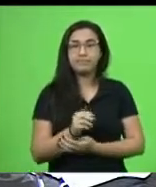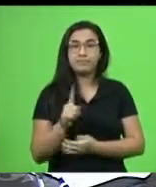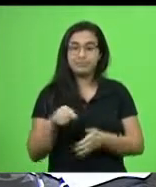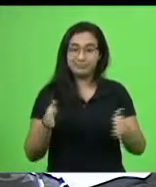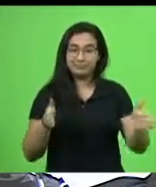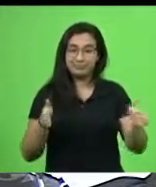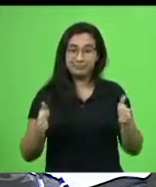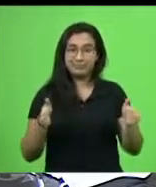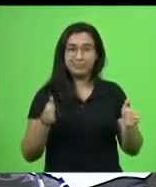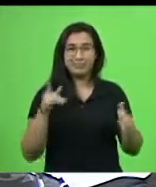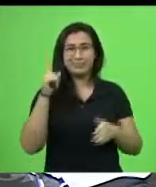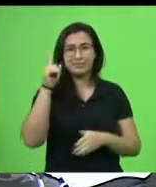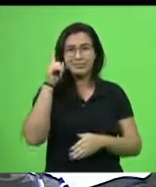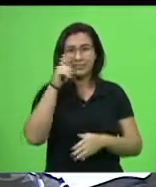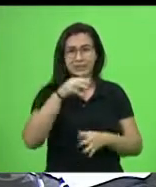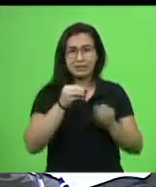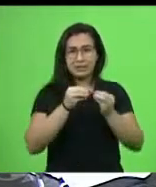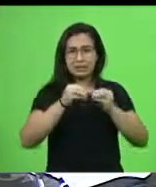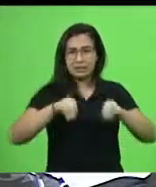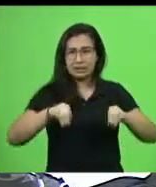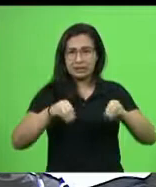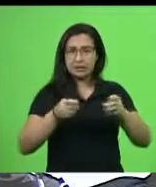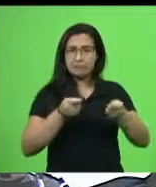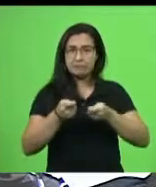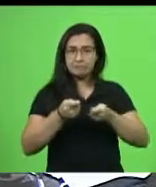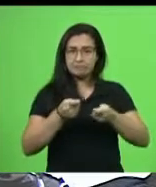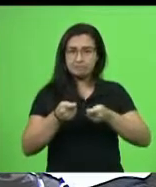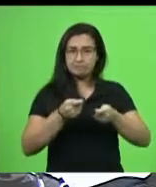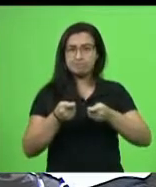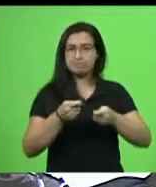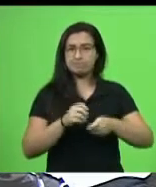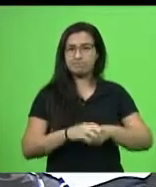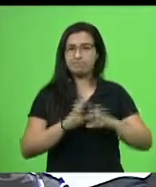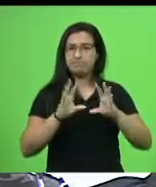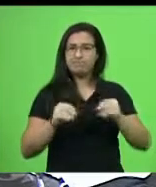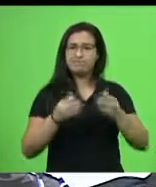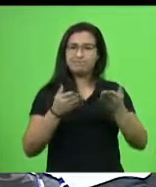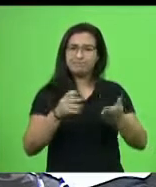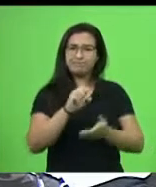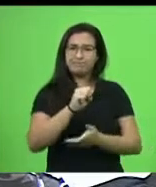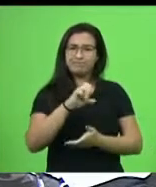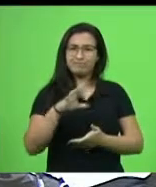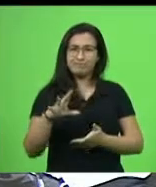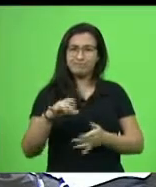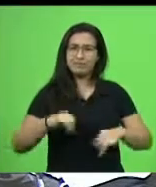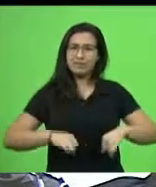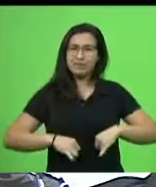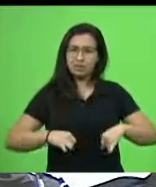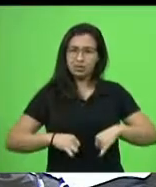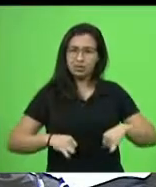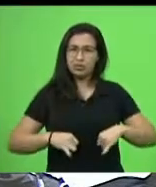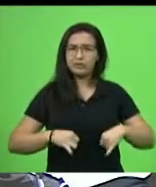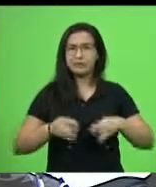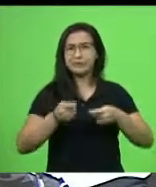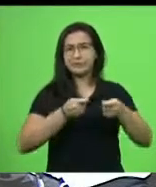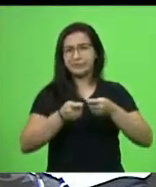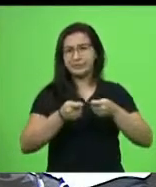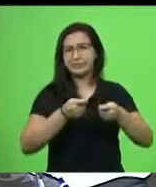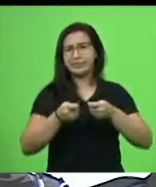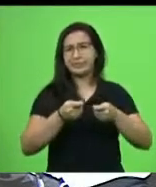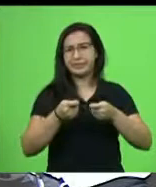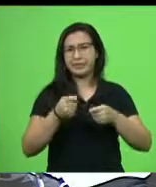crise econômica, com todos os catarinenses sofrendo na pele os efeitos sociais e econômicos, que